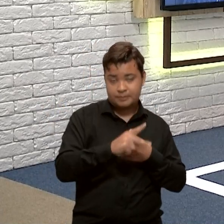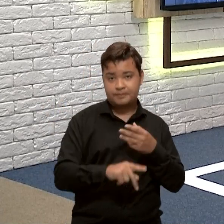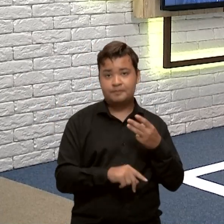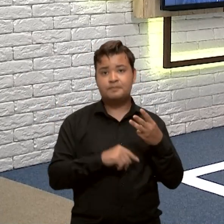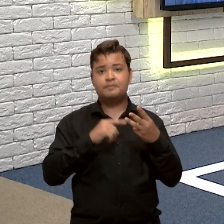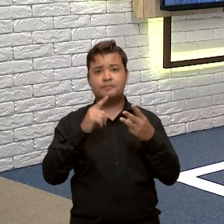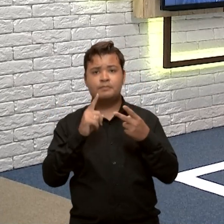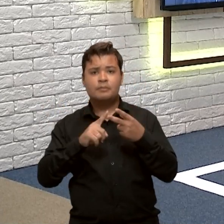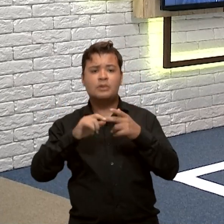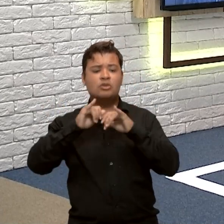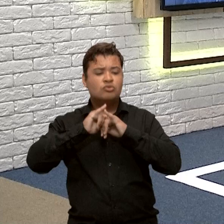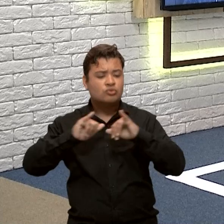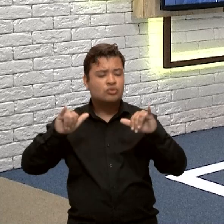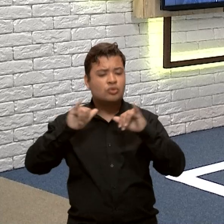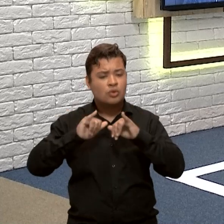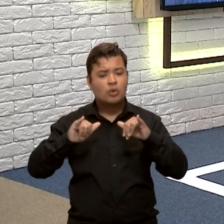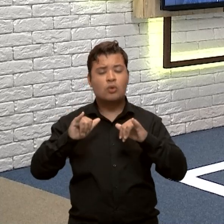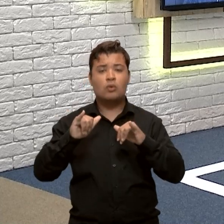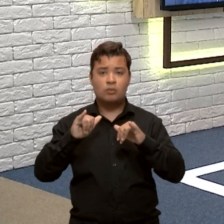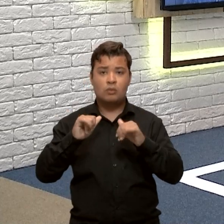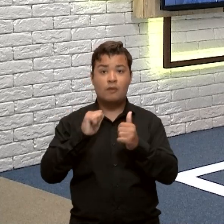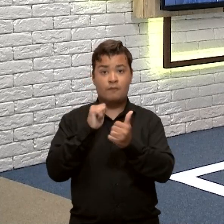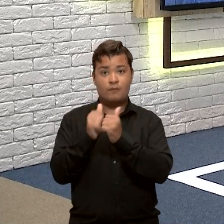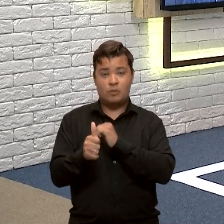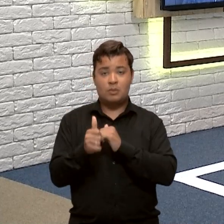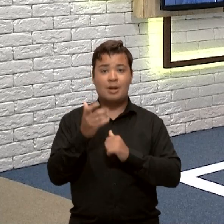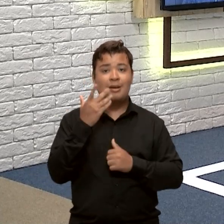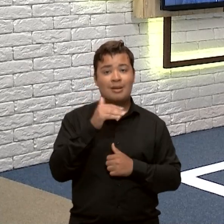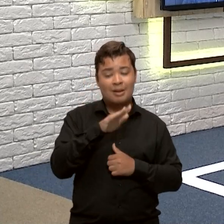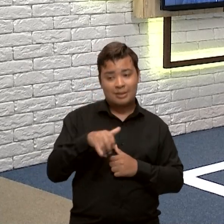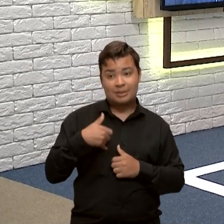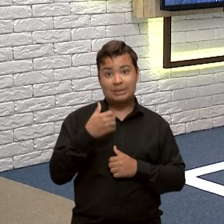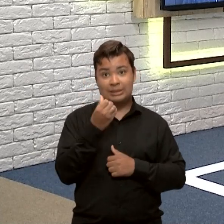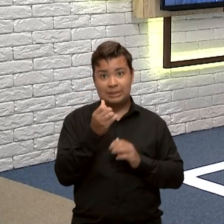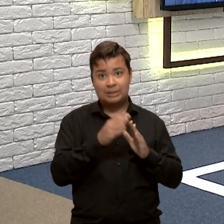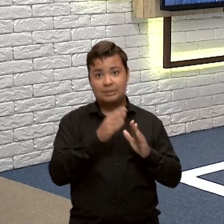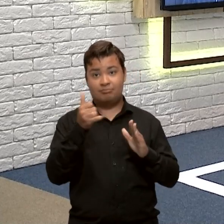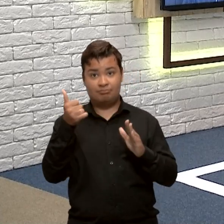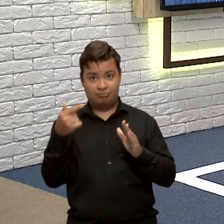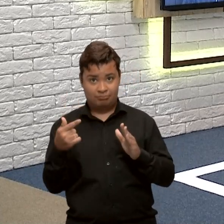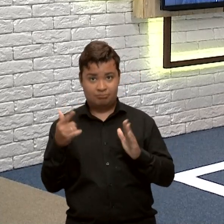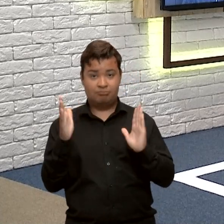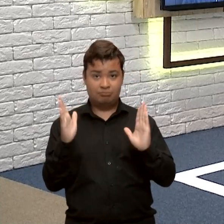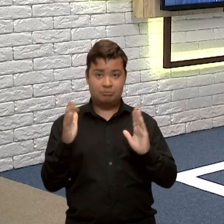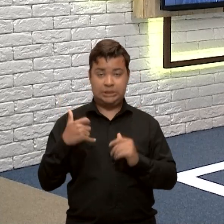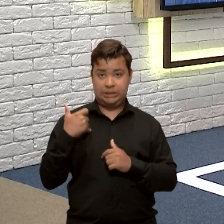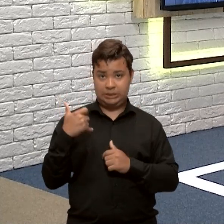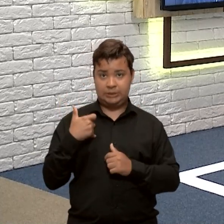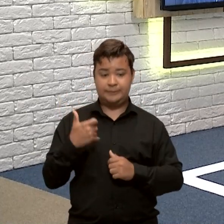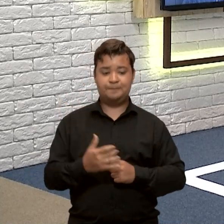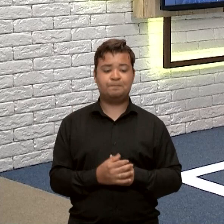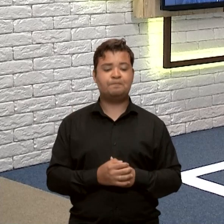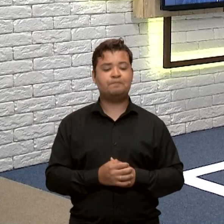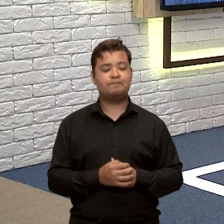divulgar o futebol para crianças de 6 a 17 anos. A nossa